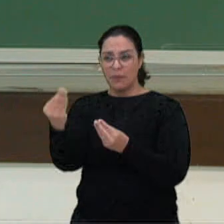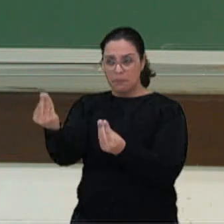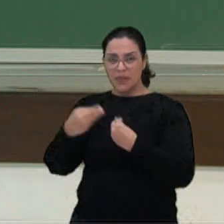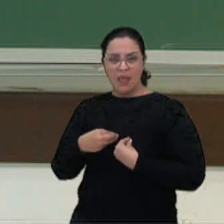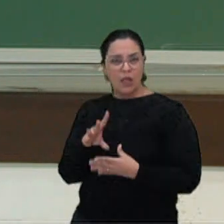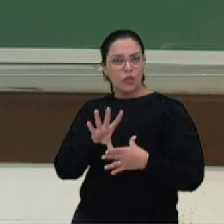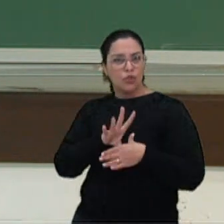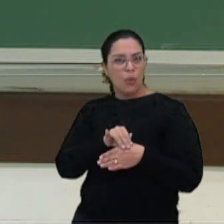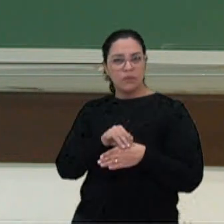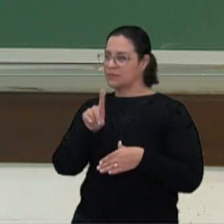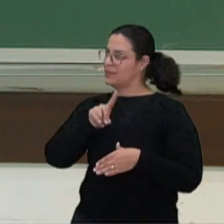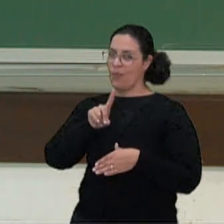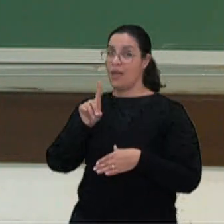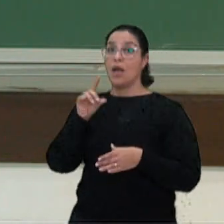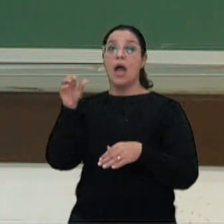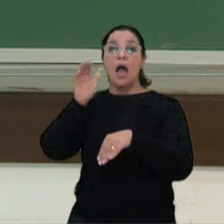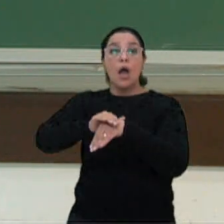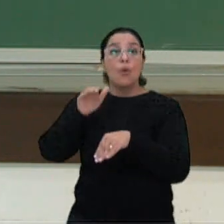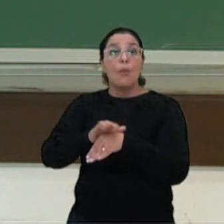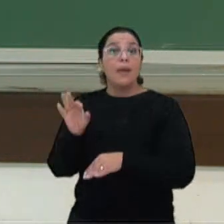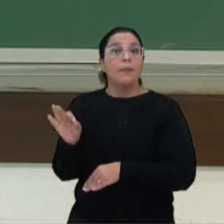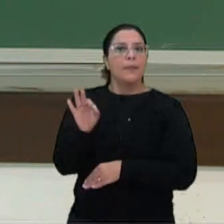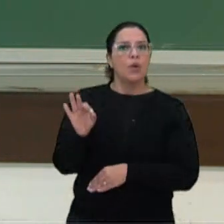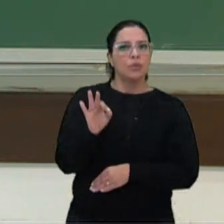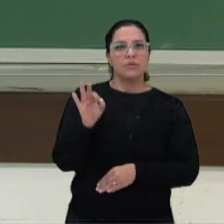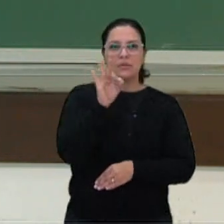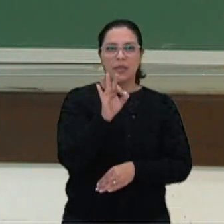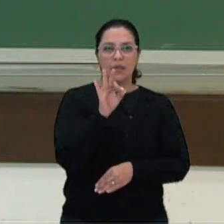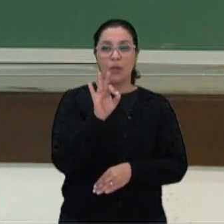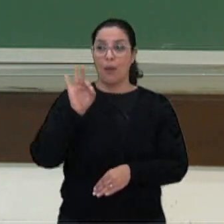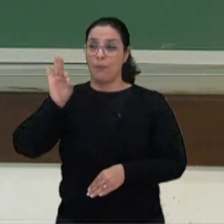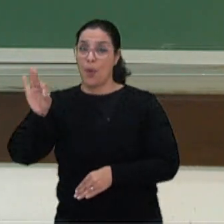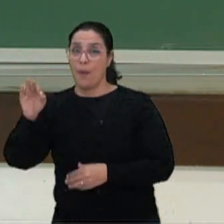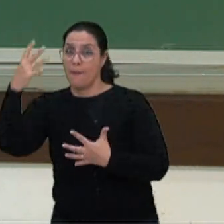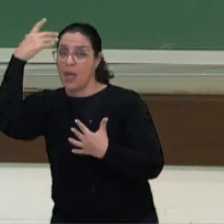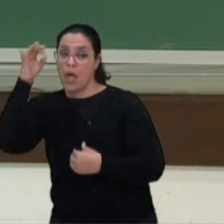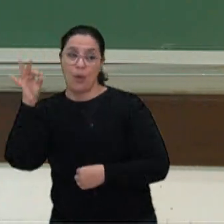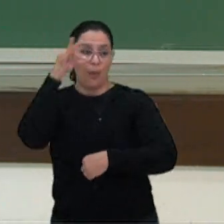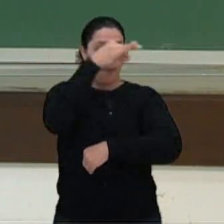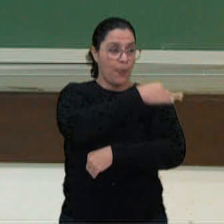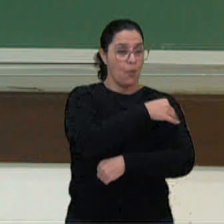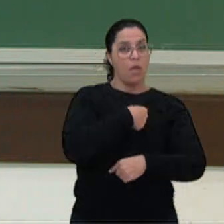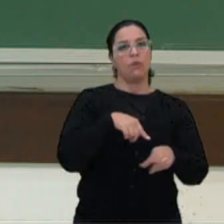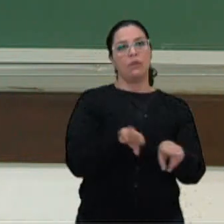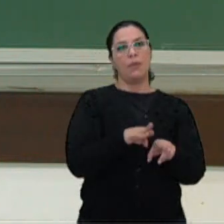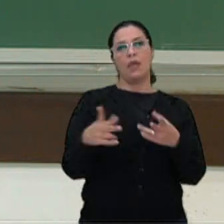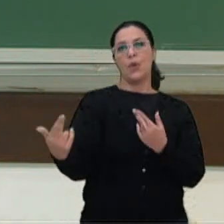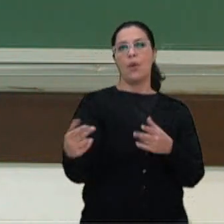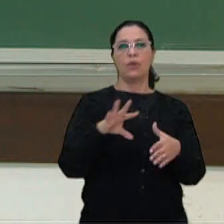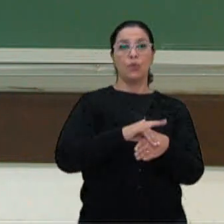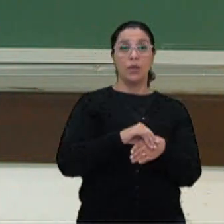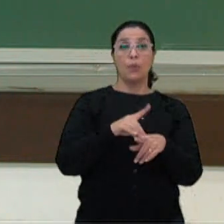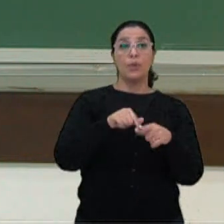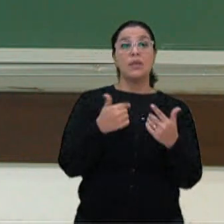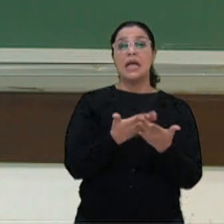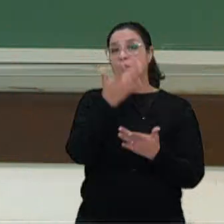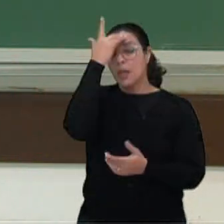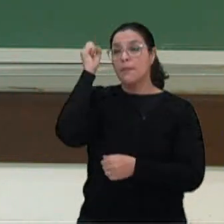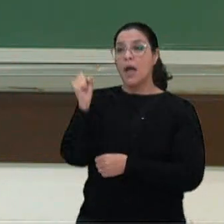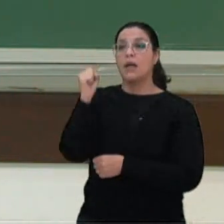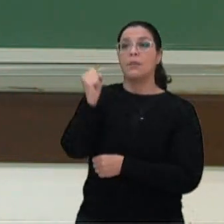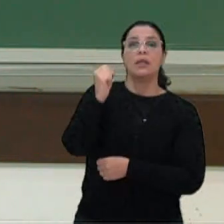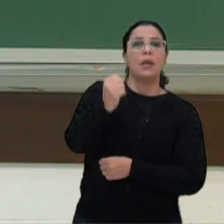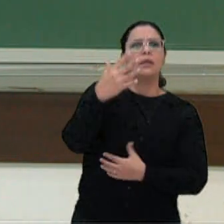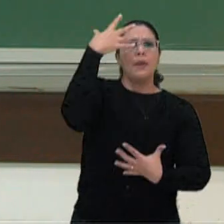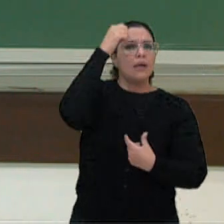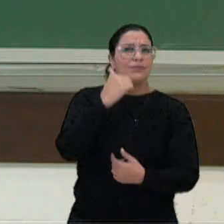Quem transmite é o mosquito. Então, volta e meia, quando começa a aparecer notícia sobre febre amarela, aparece notícia que as pessoas estão matando os macacos. E